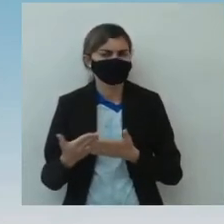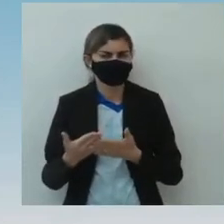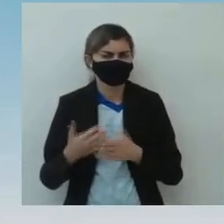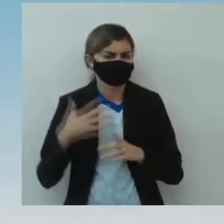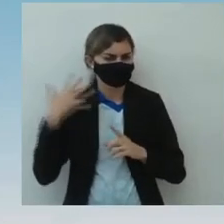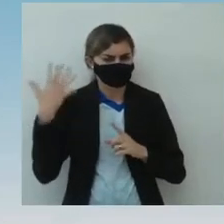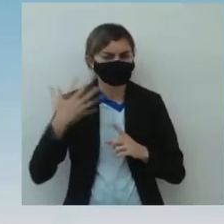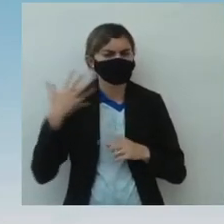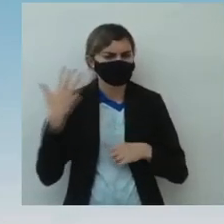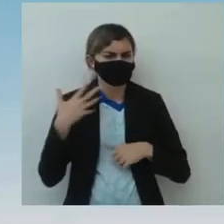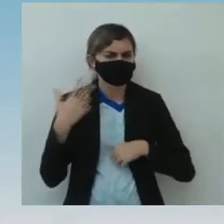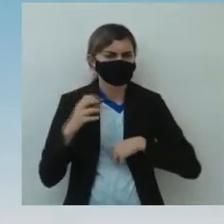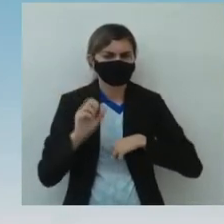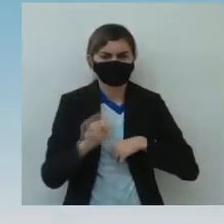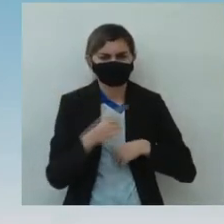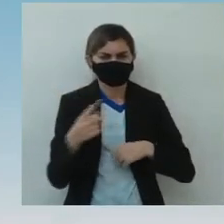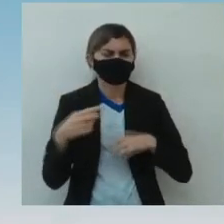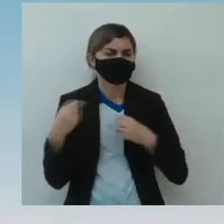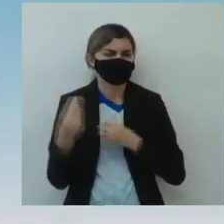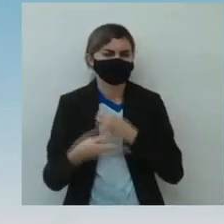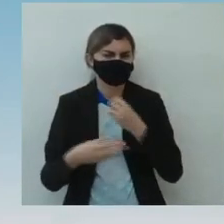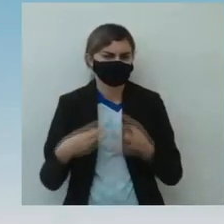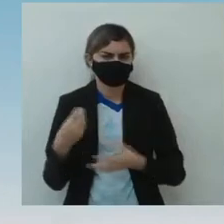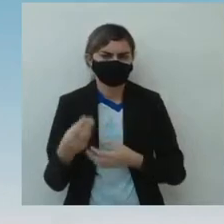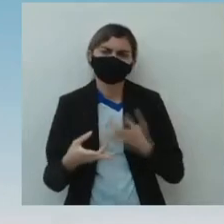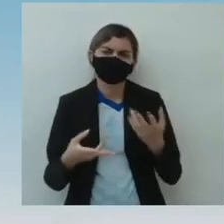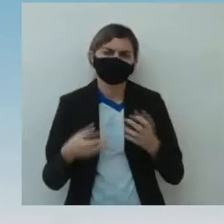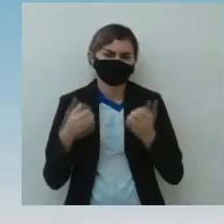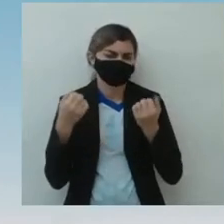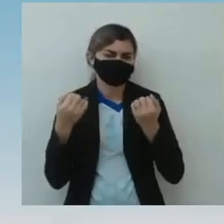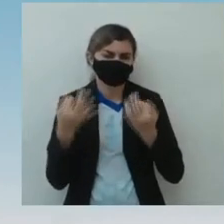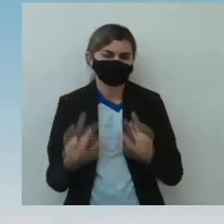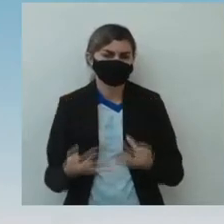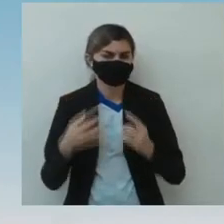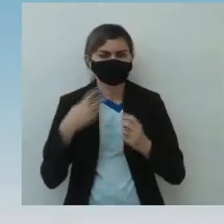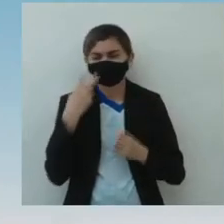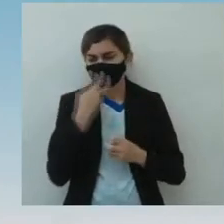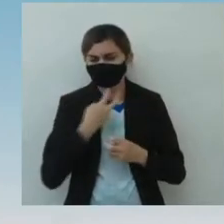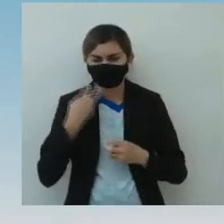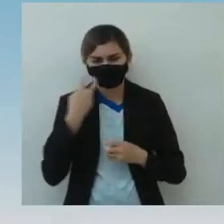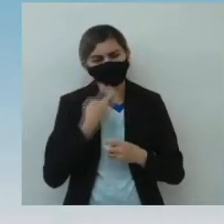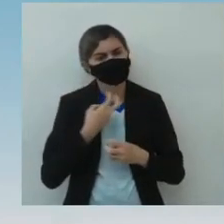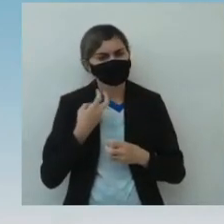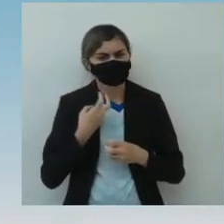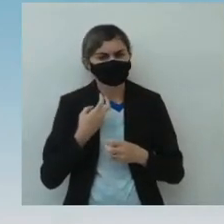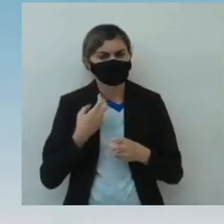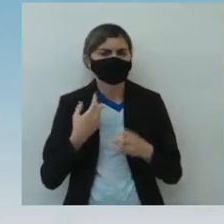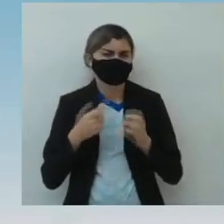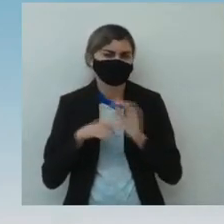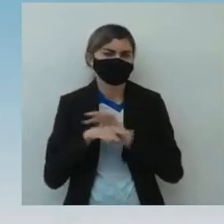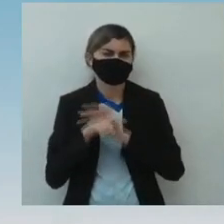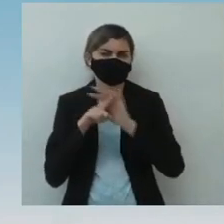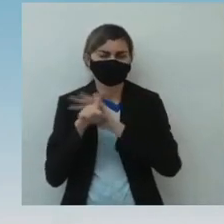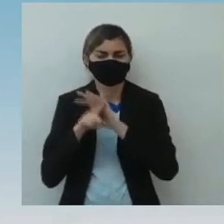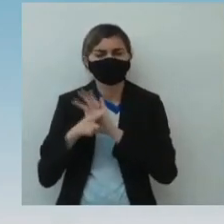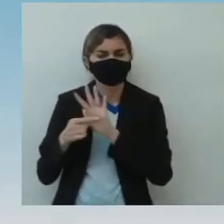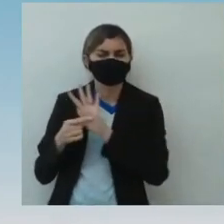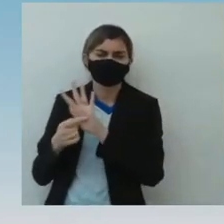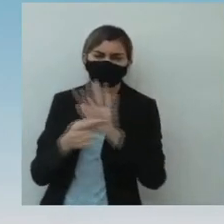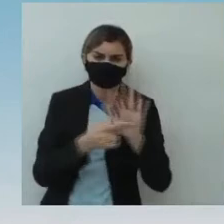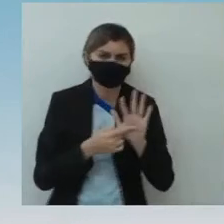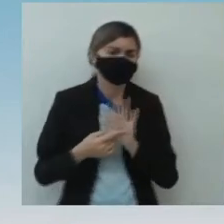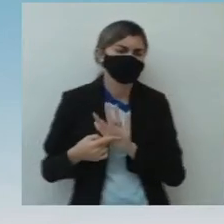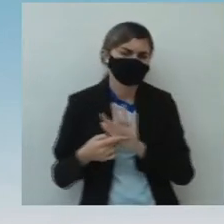os discursos são dados na definição das oralmente e a uma pesquisa mostra